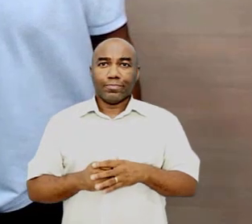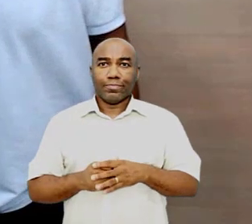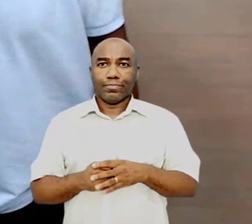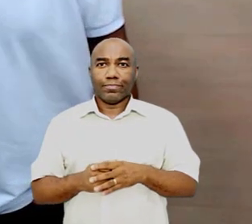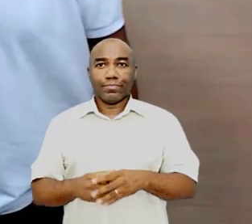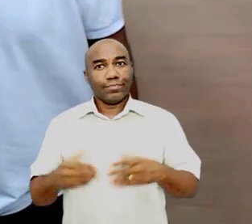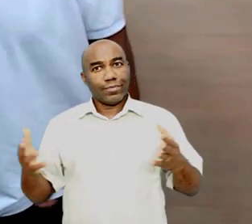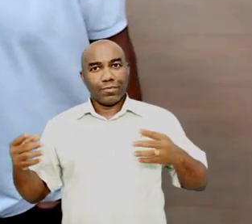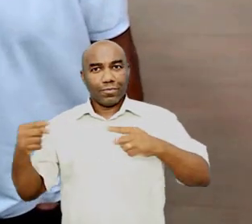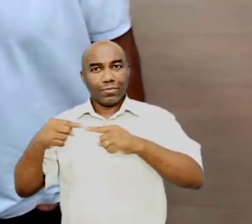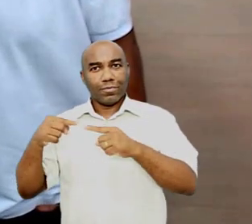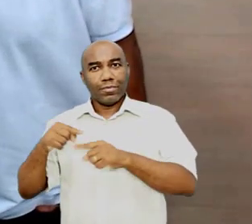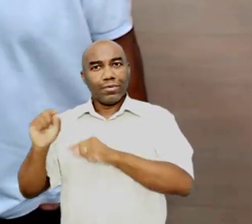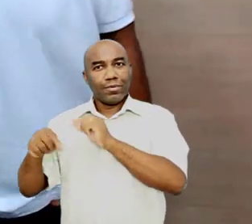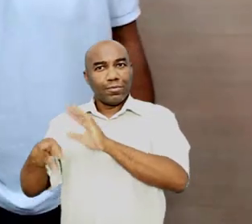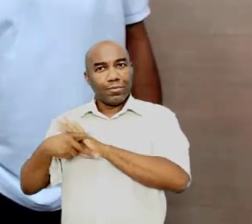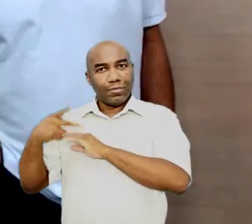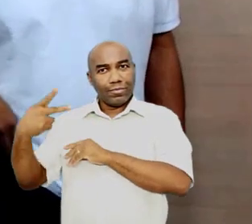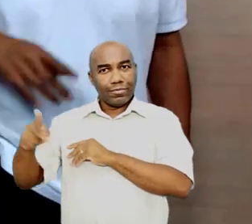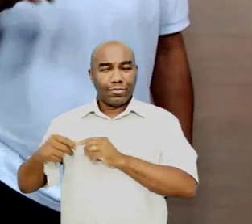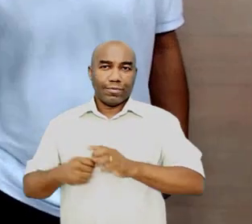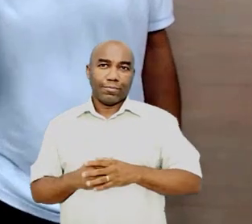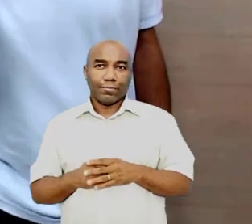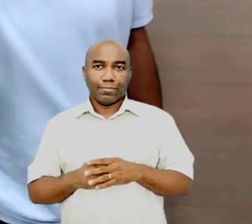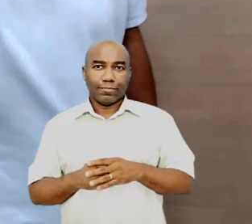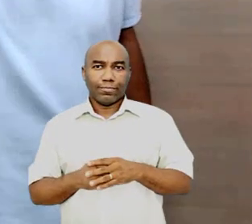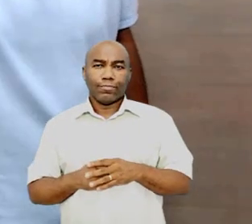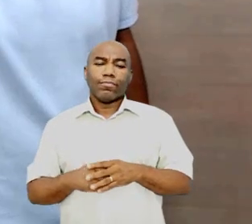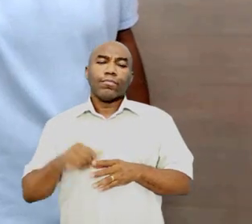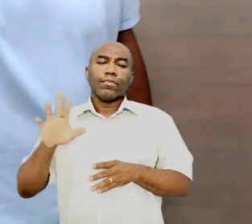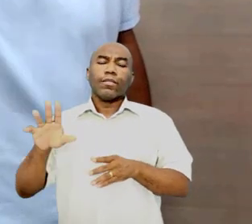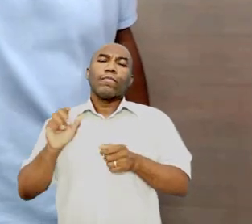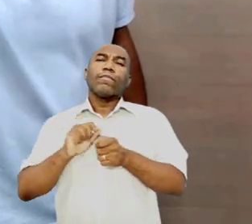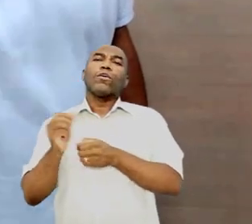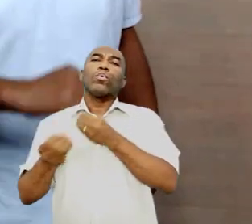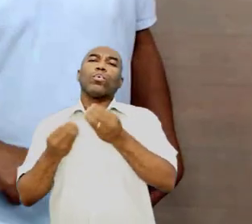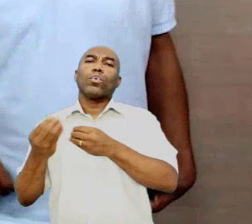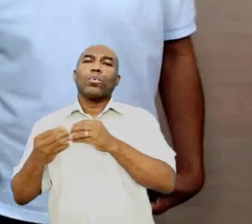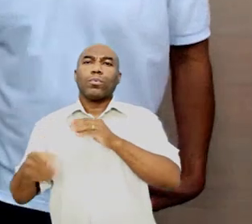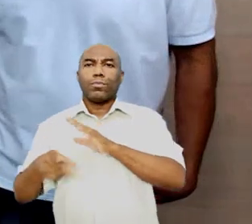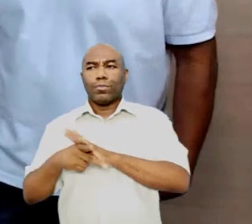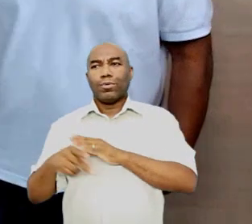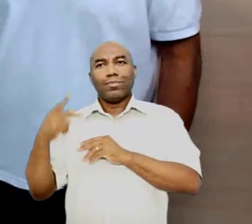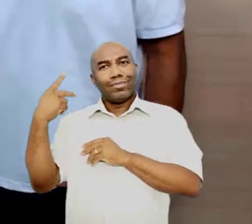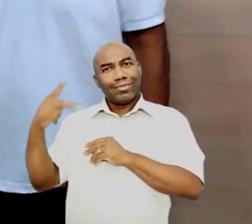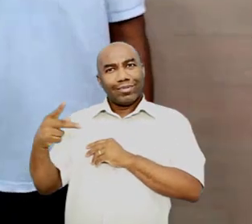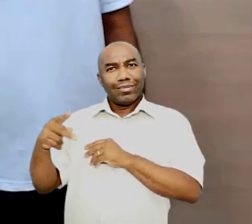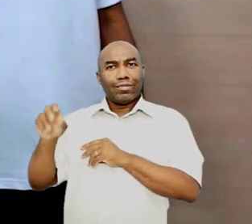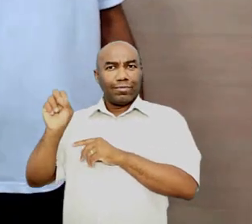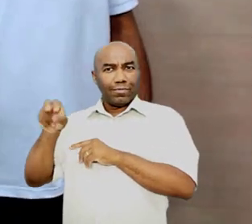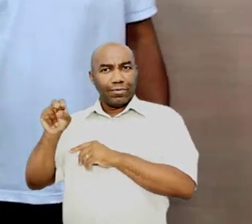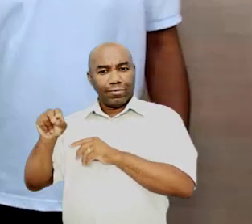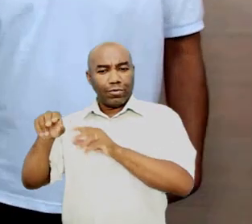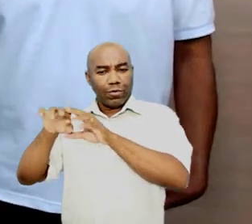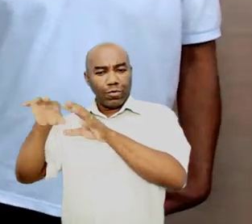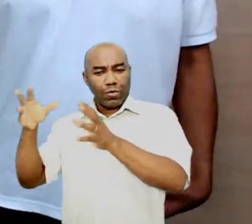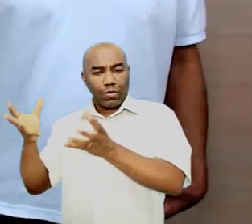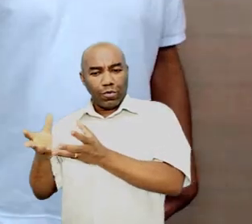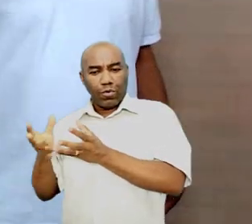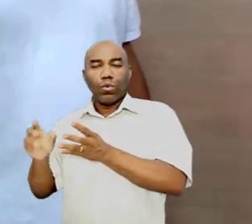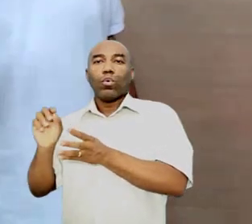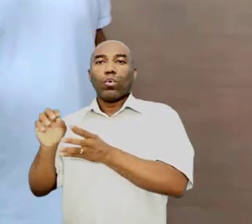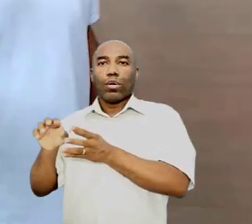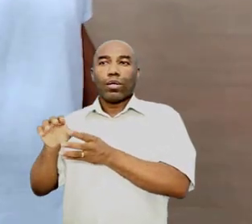Da onde que ele roubou essa cápsula? Da sua célula. Roubou